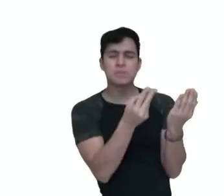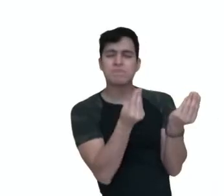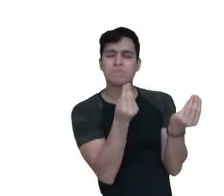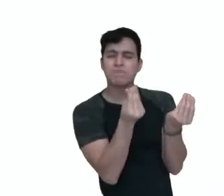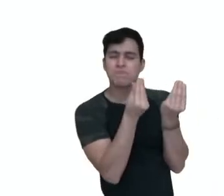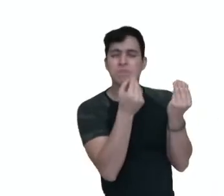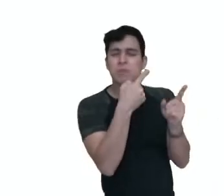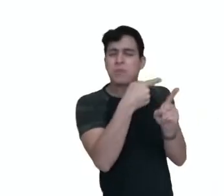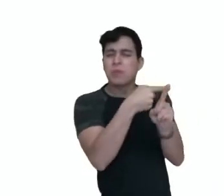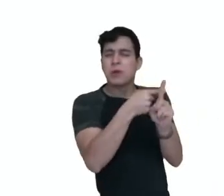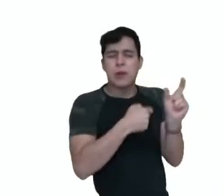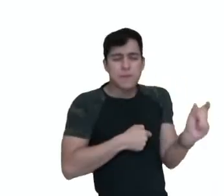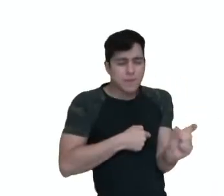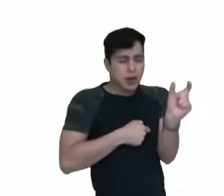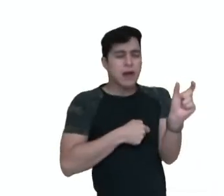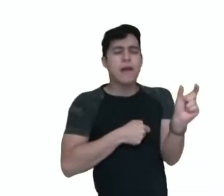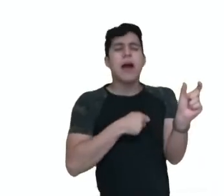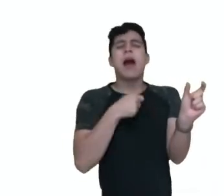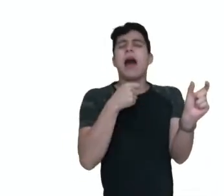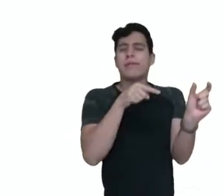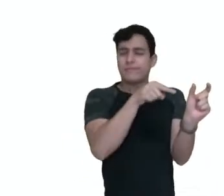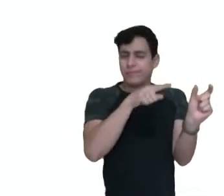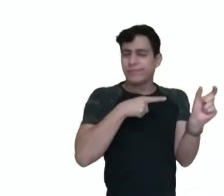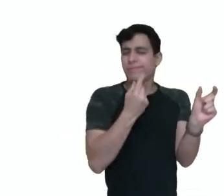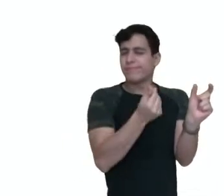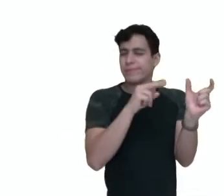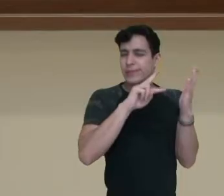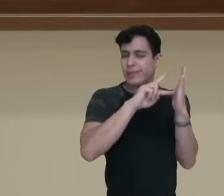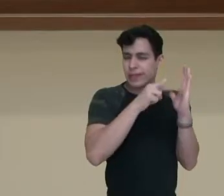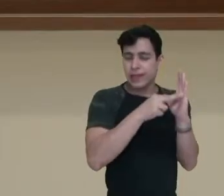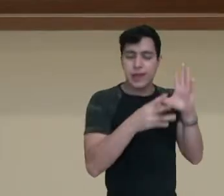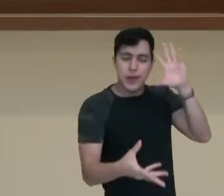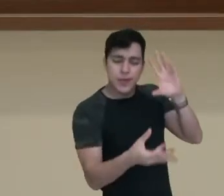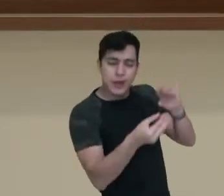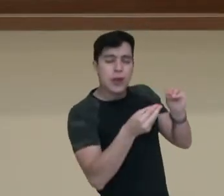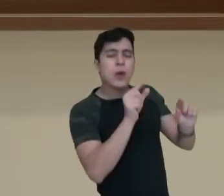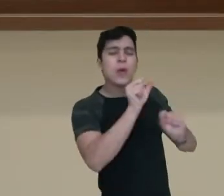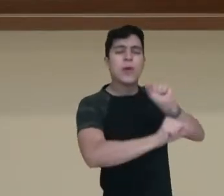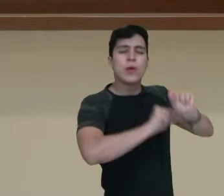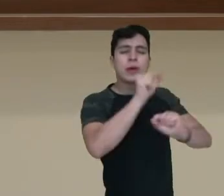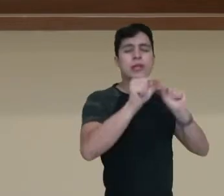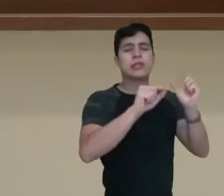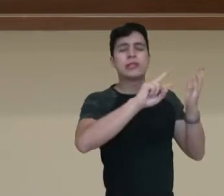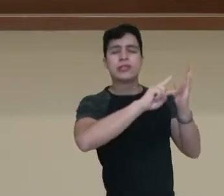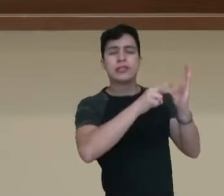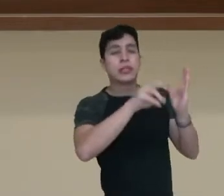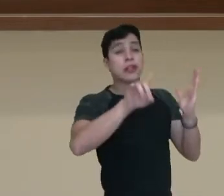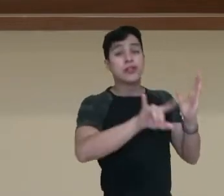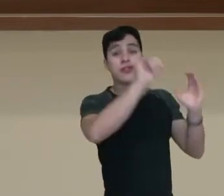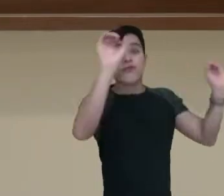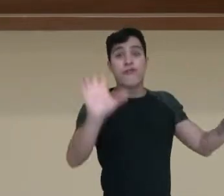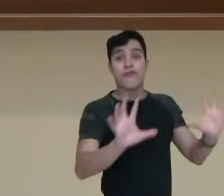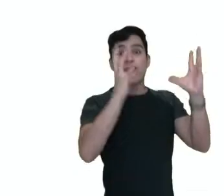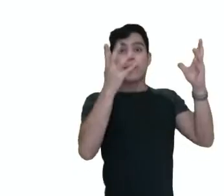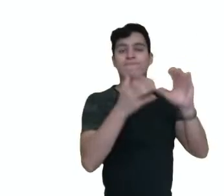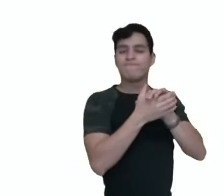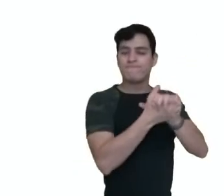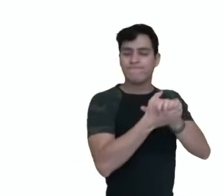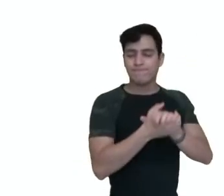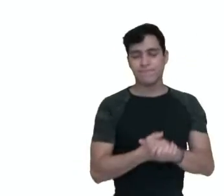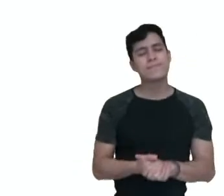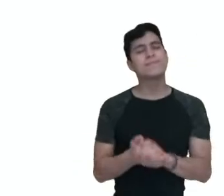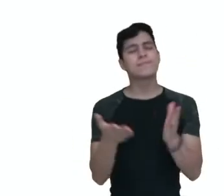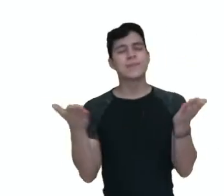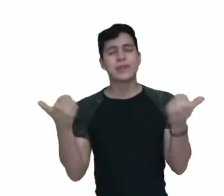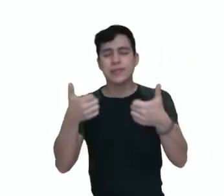uma determinada palavra e vamos compreender o que são datas comemorativas. Para início de conversa, nós vamos falar um pouquinho sobre